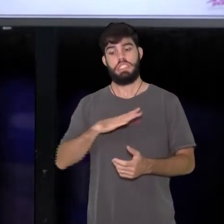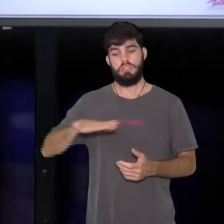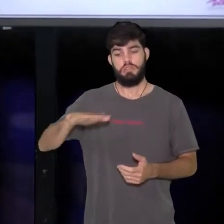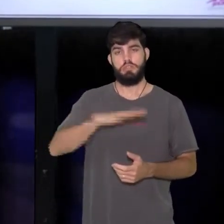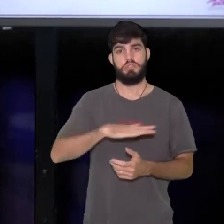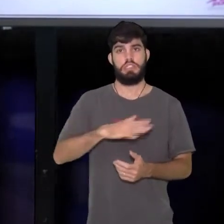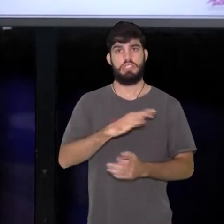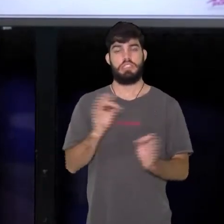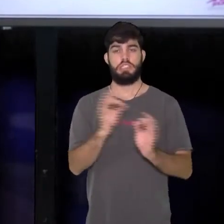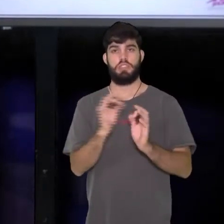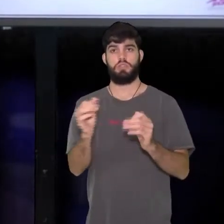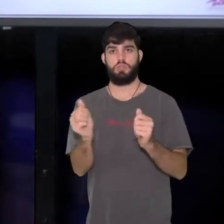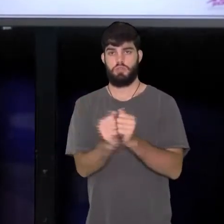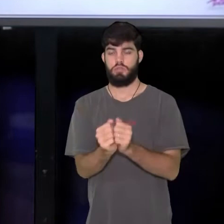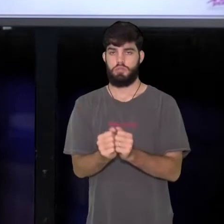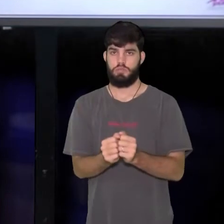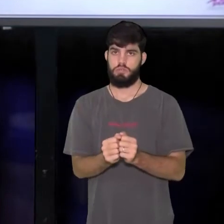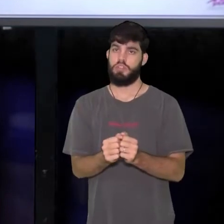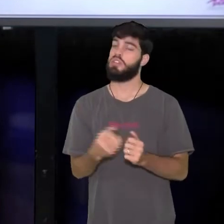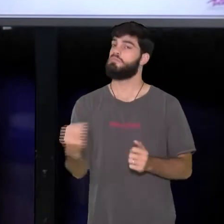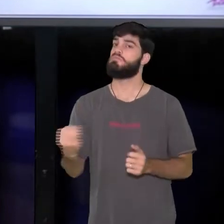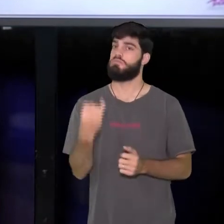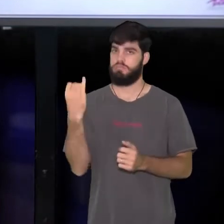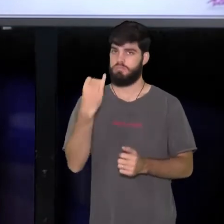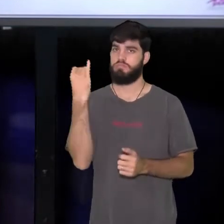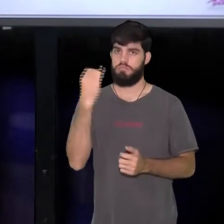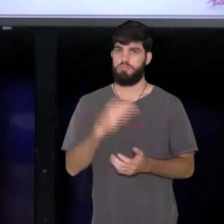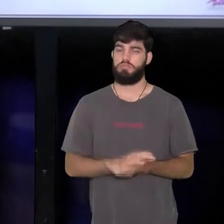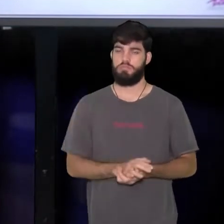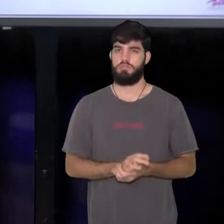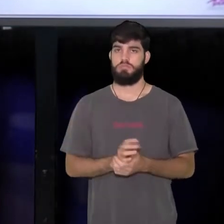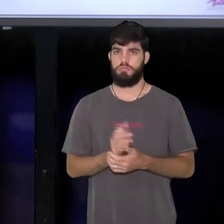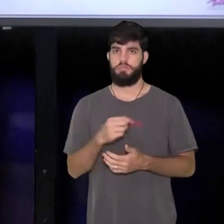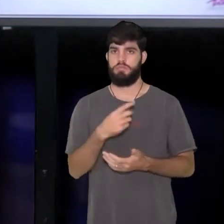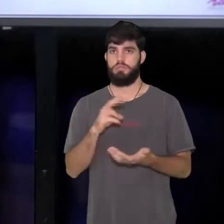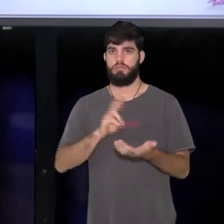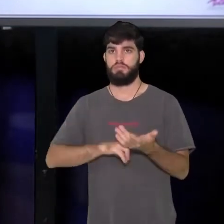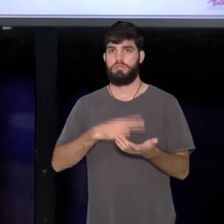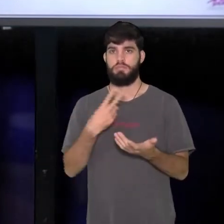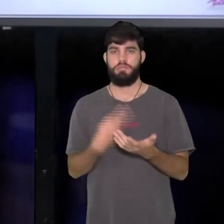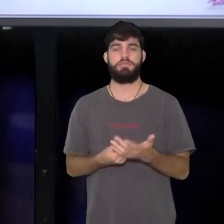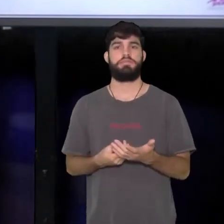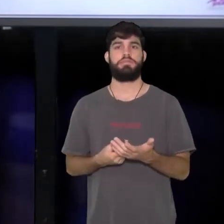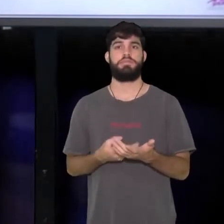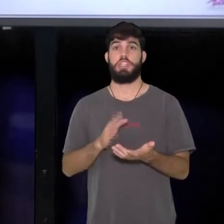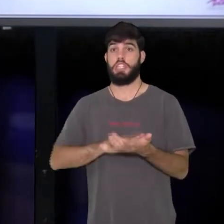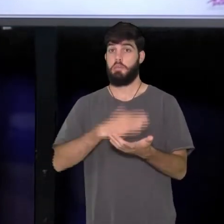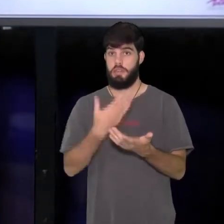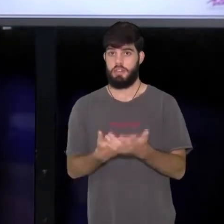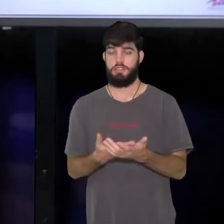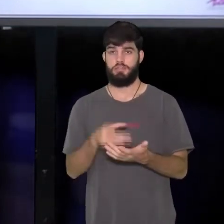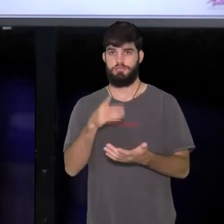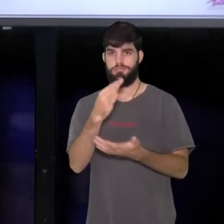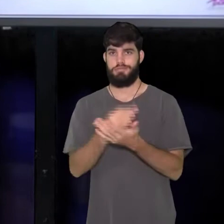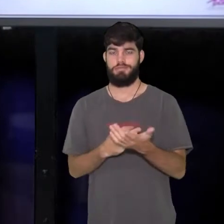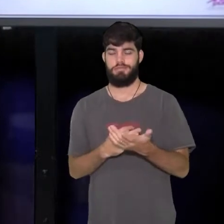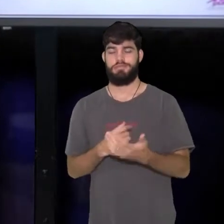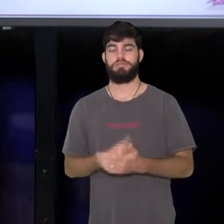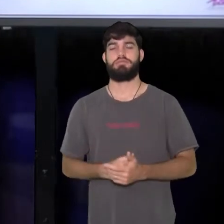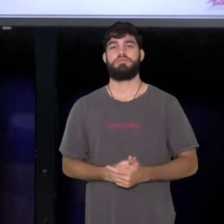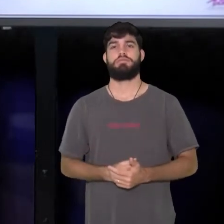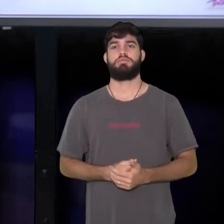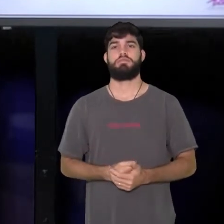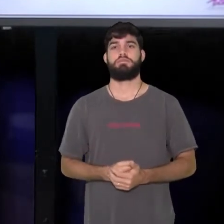estão juntos, tá? Isso é muito importante para a interpretação do texto. Eu tenho um elemento verbal